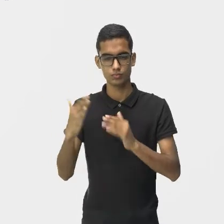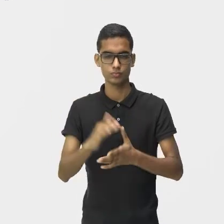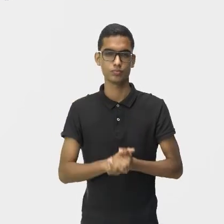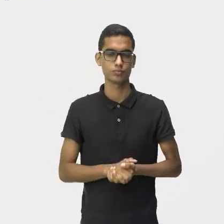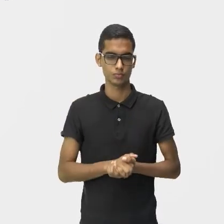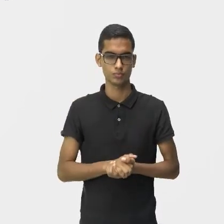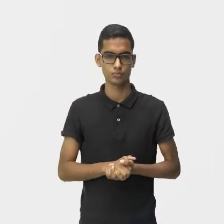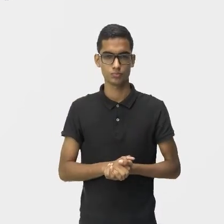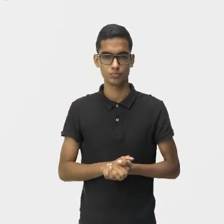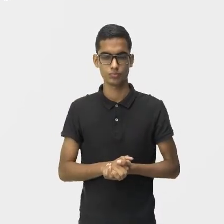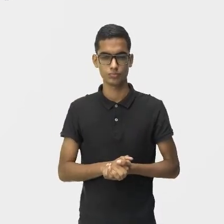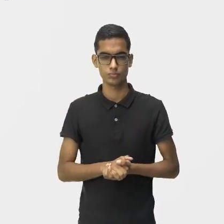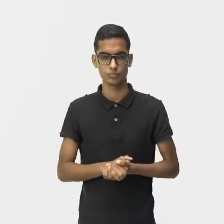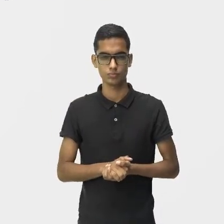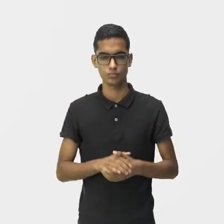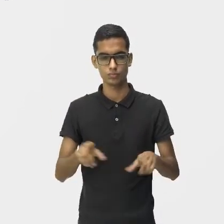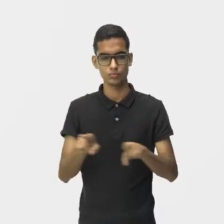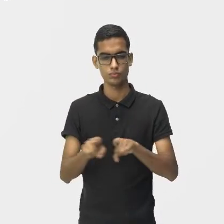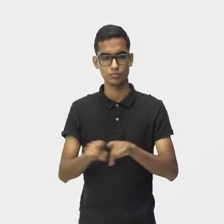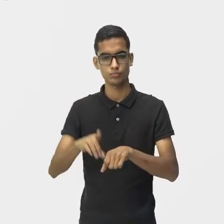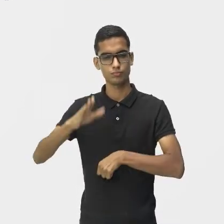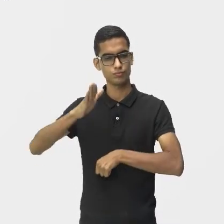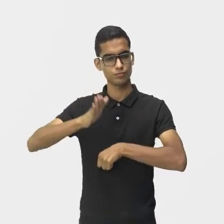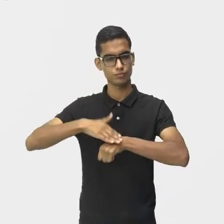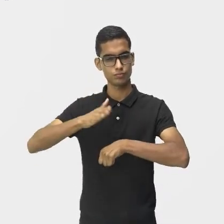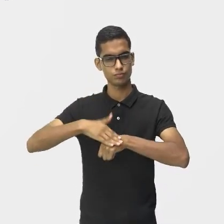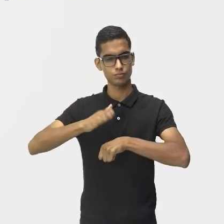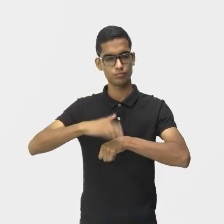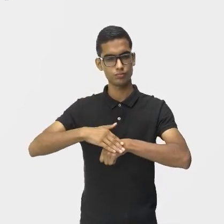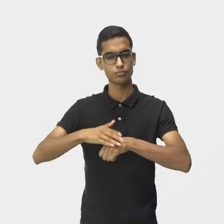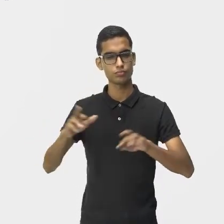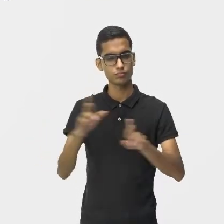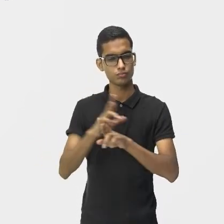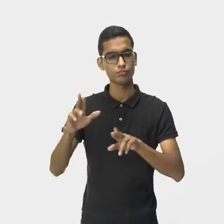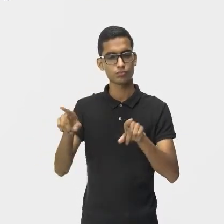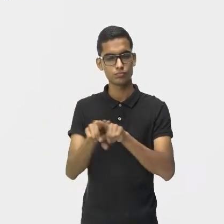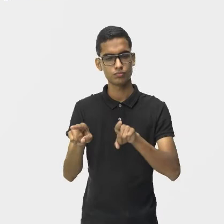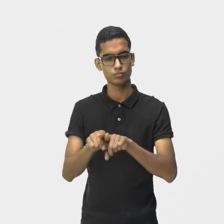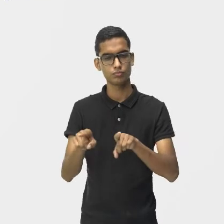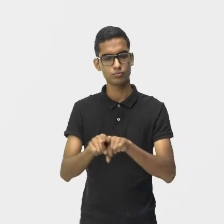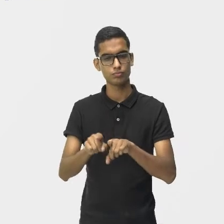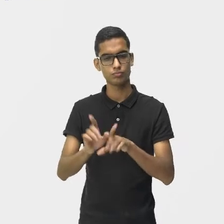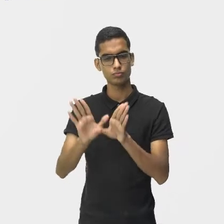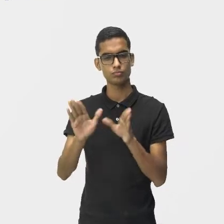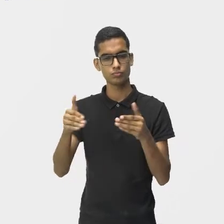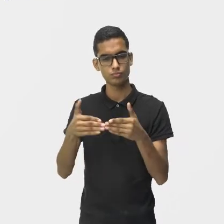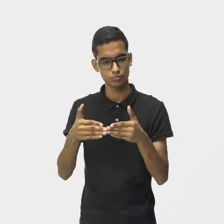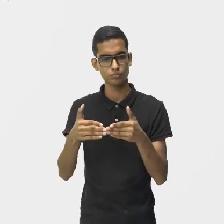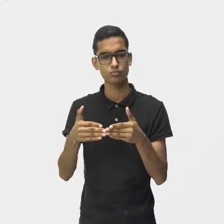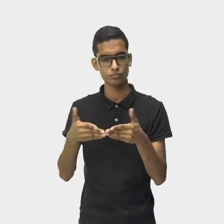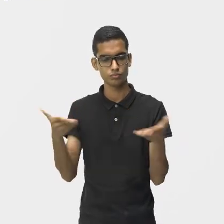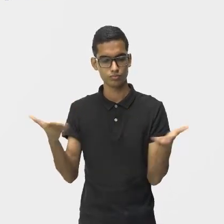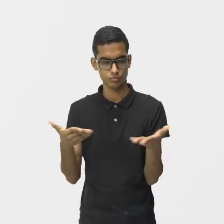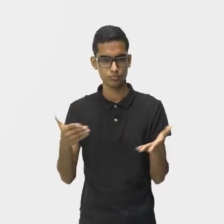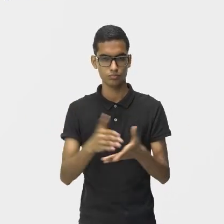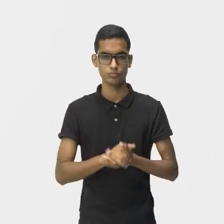relativa autonomia no que diz respeito às determinações externas do presente